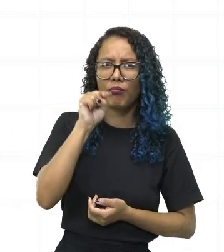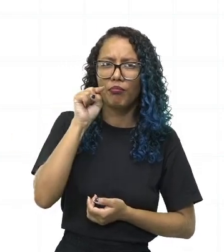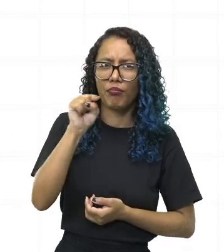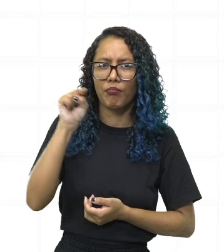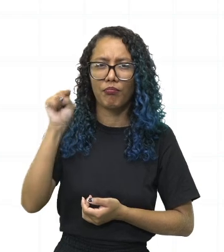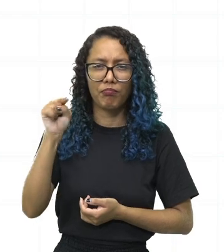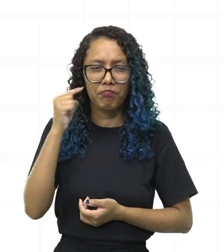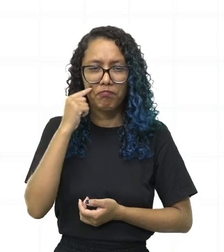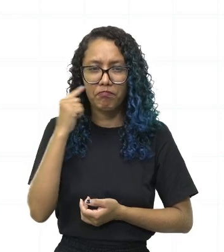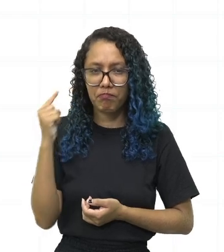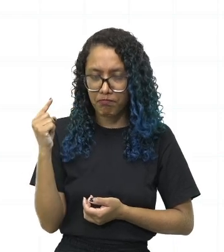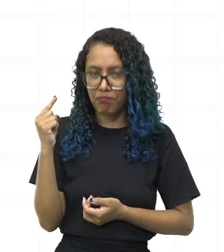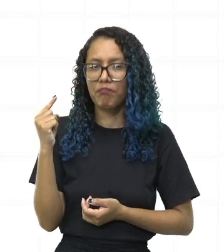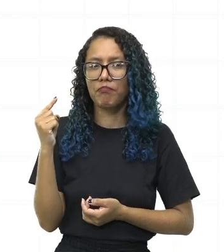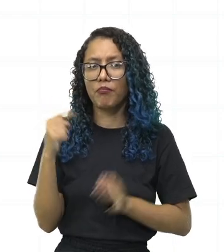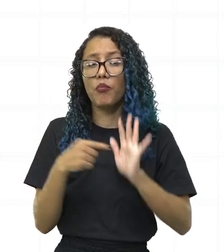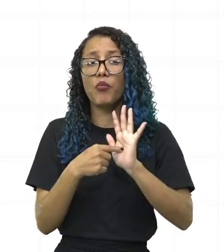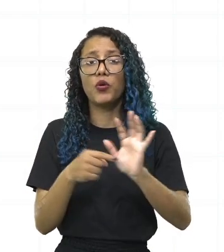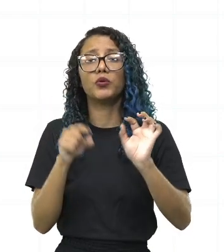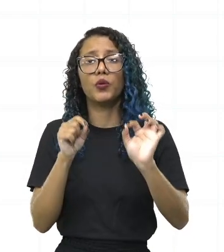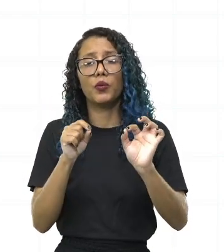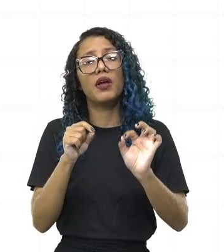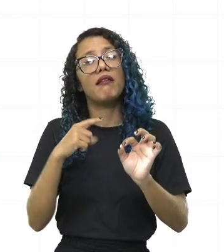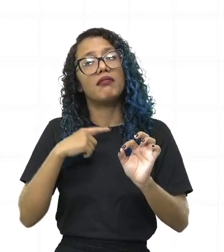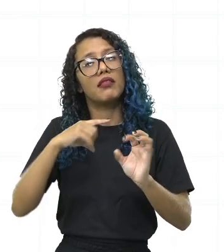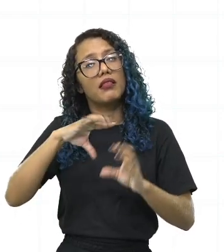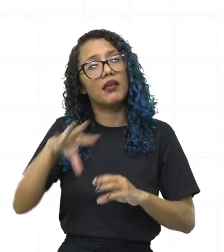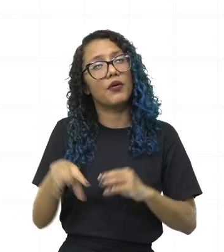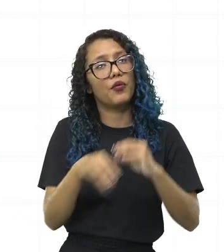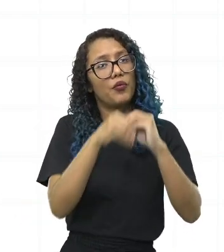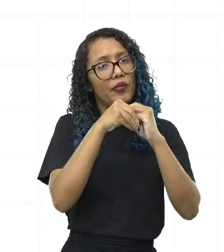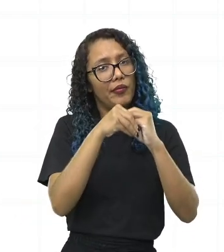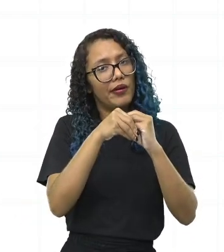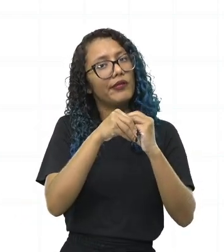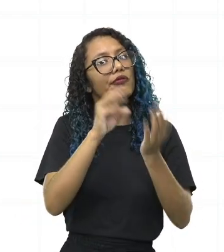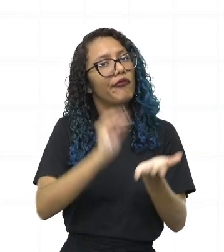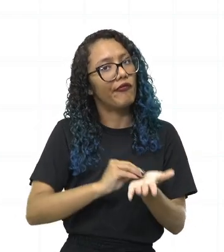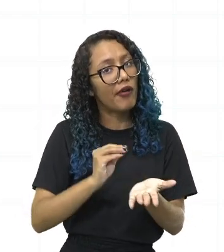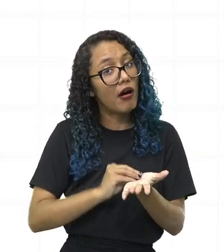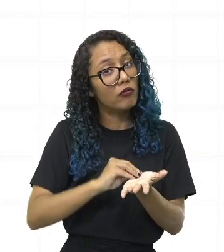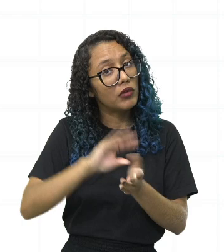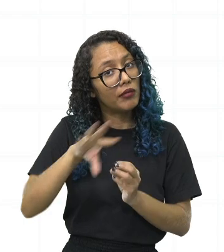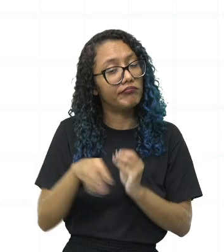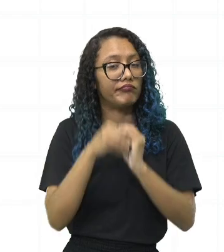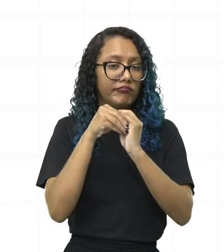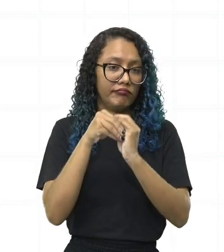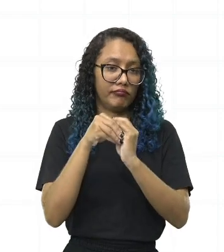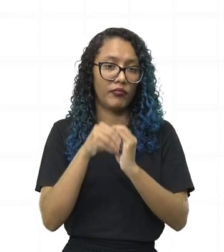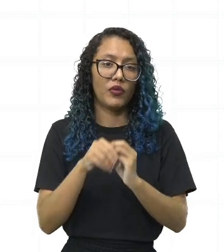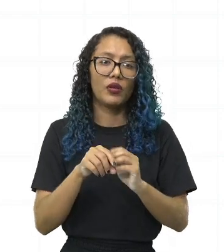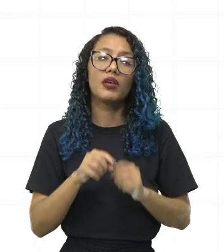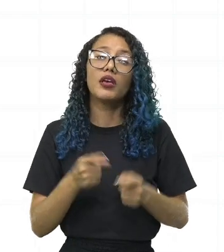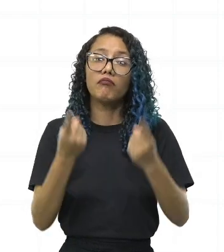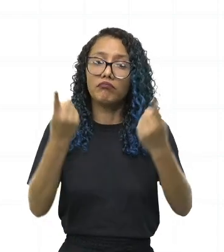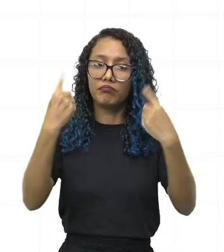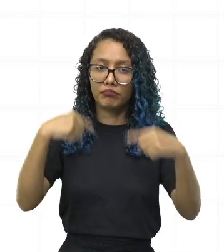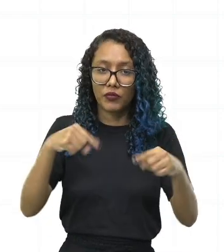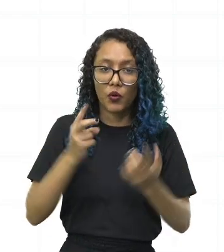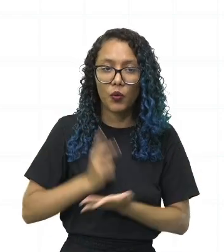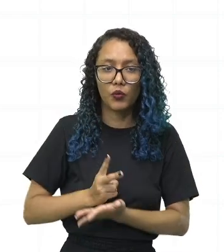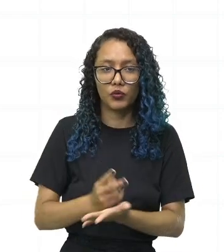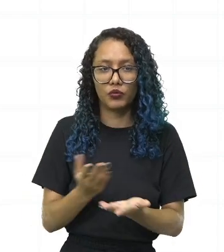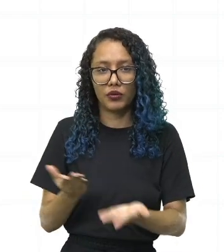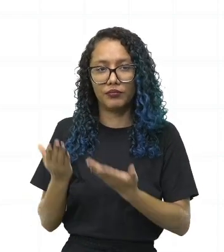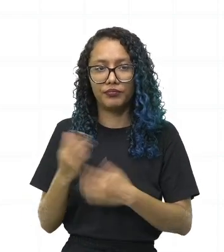de reticência, mostra aqui o quê? Que tem algo a mais para dizer, não está completa, né? E aí, o que vai completar é logo embaixo. Vamos